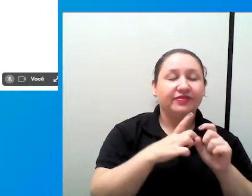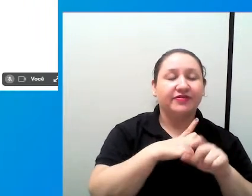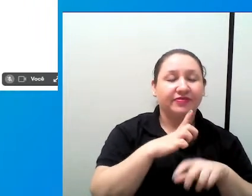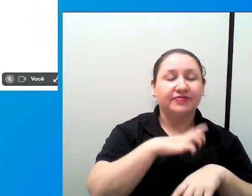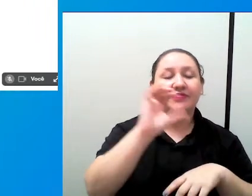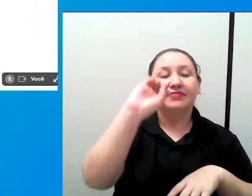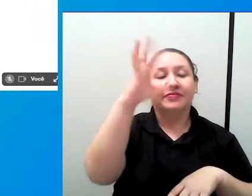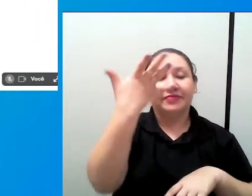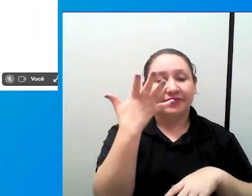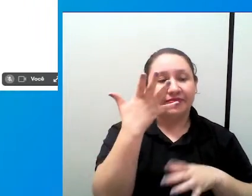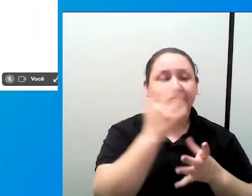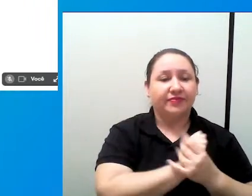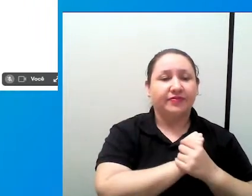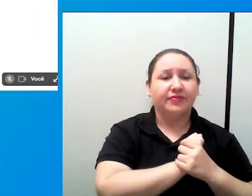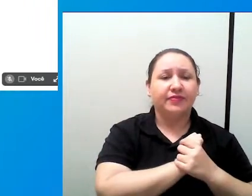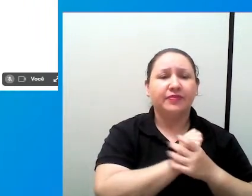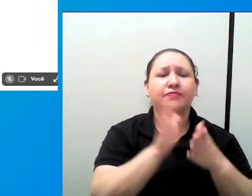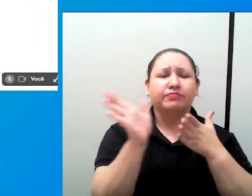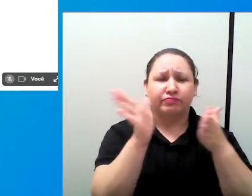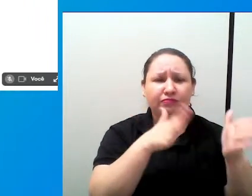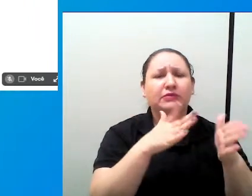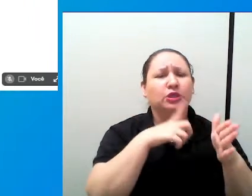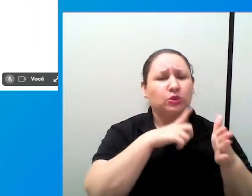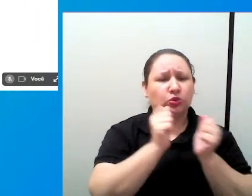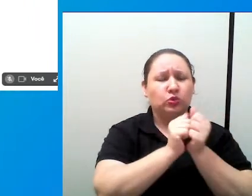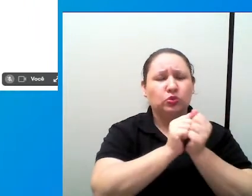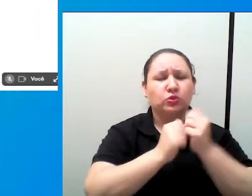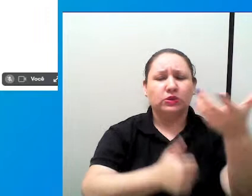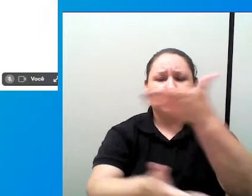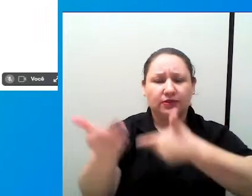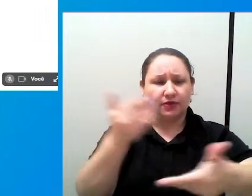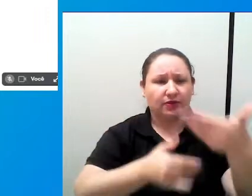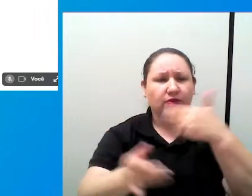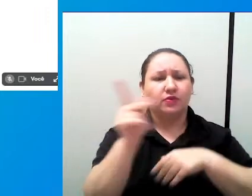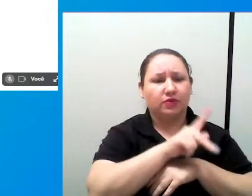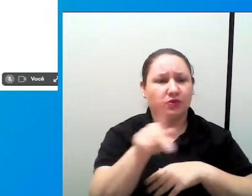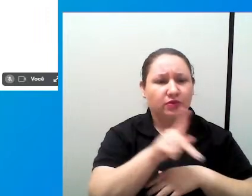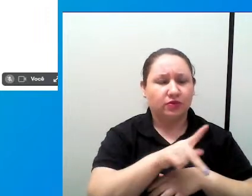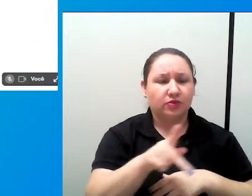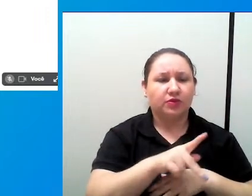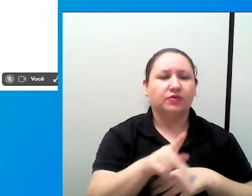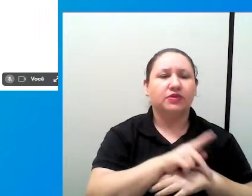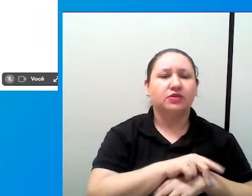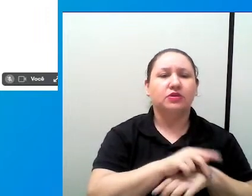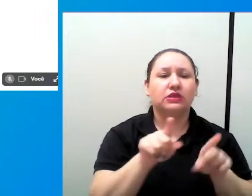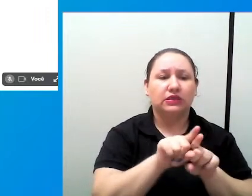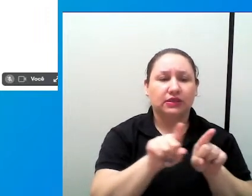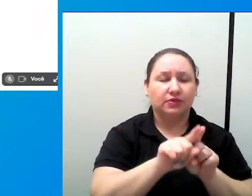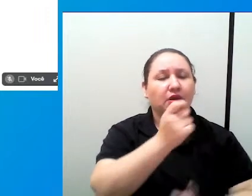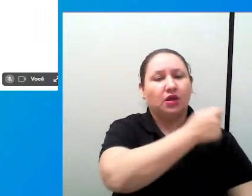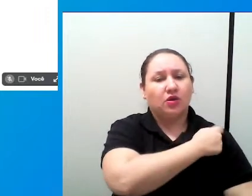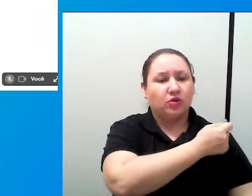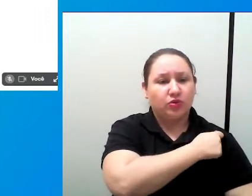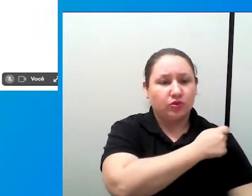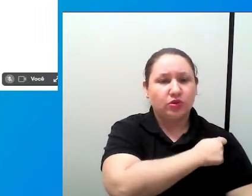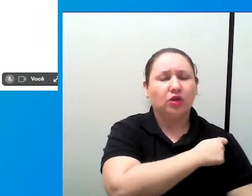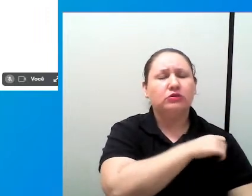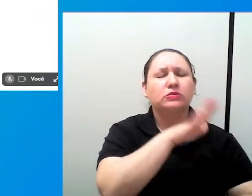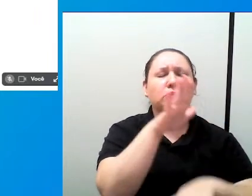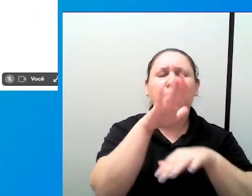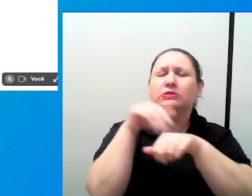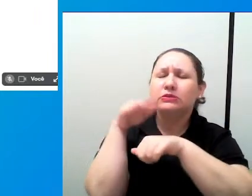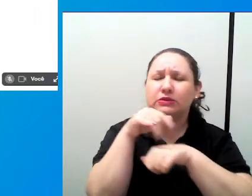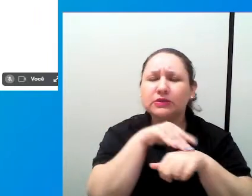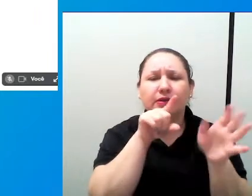foi orientado junto com os integradores, com os demais professores, essa questão, e os alunos foram à comunidade buscar informações.